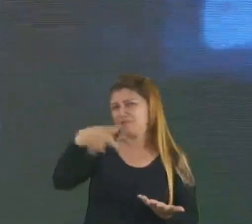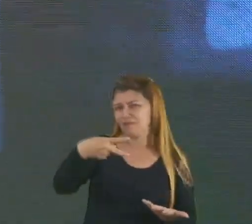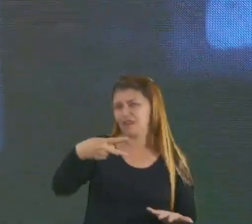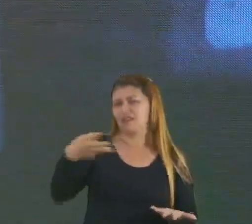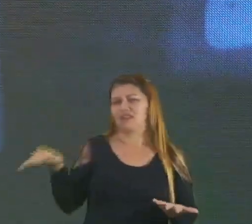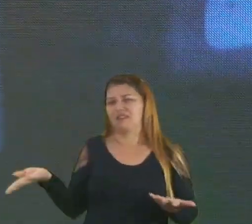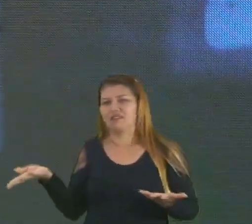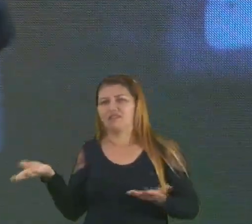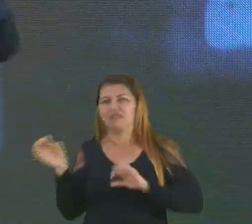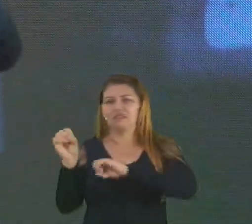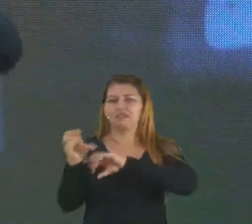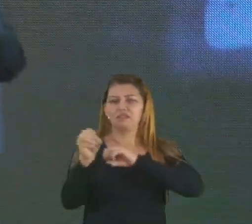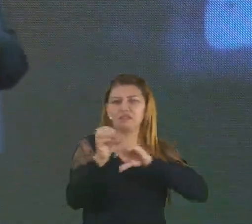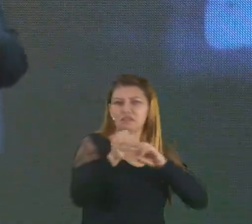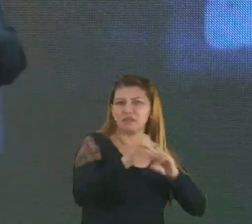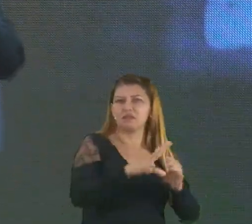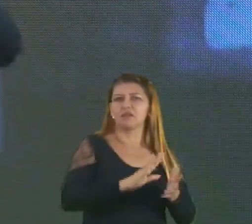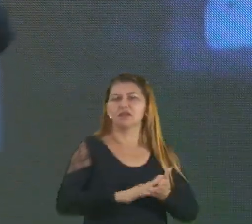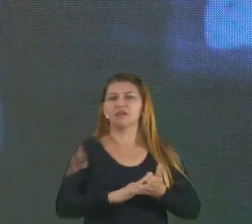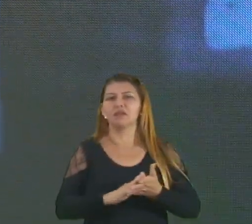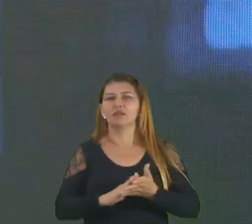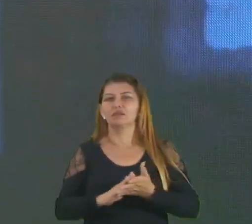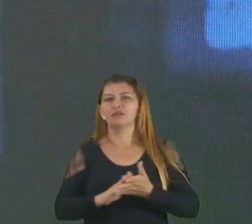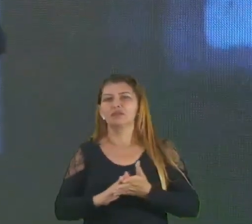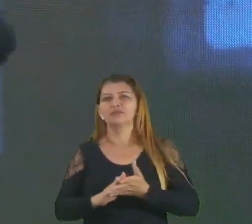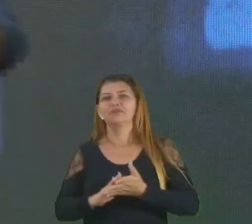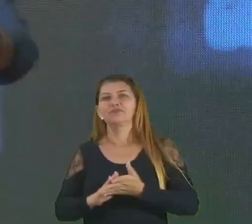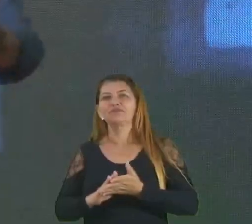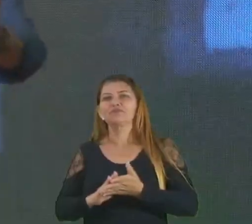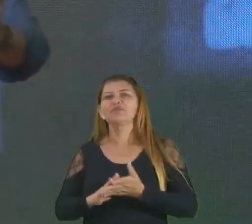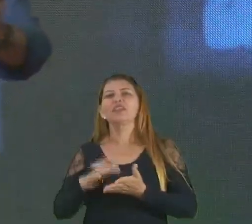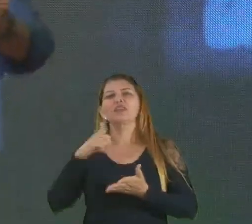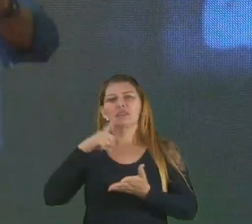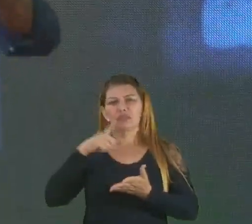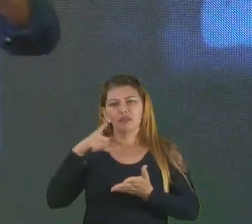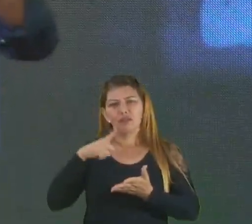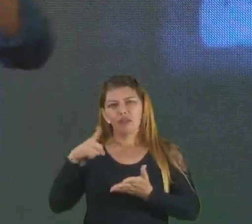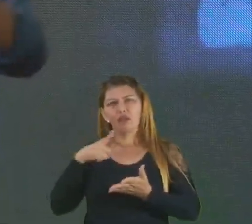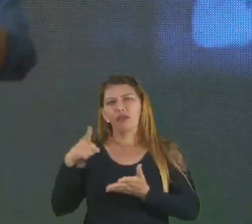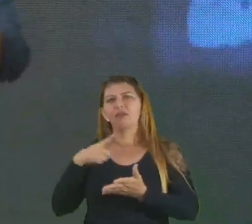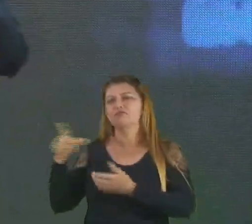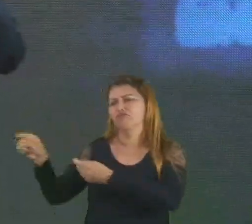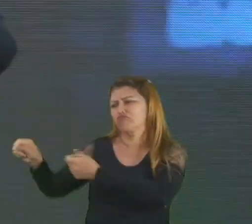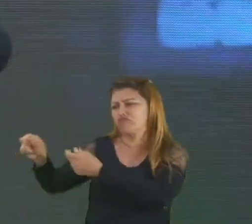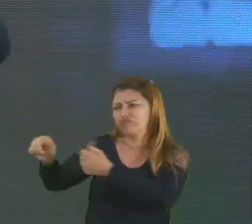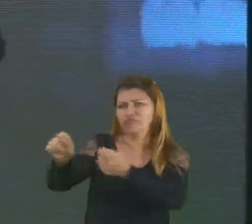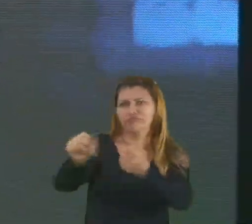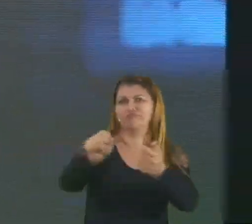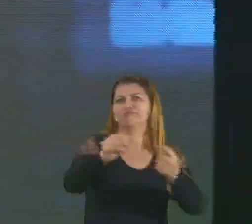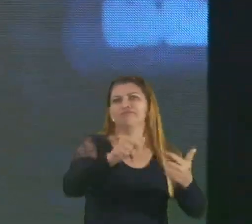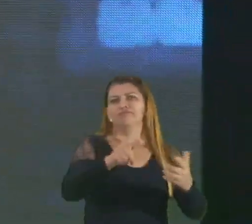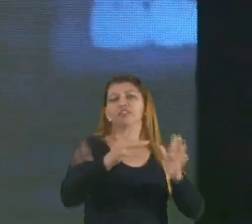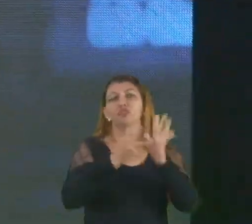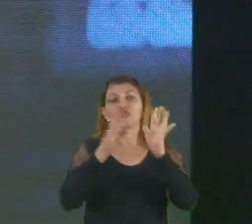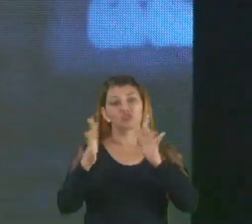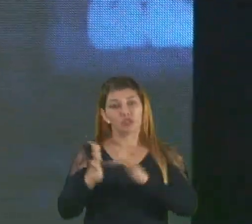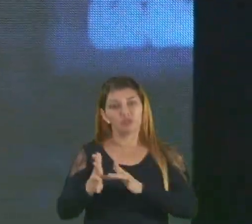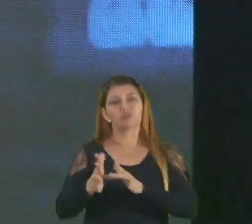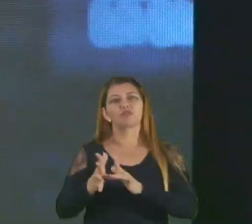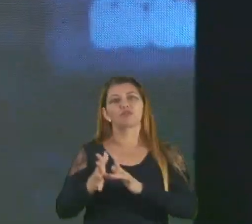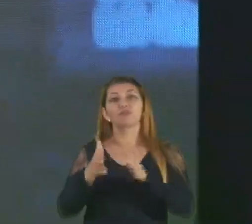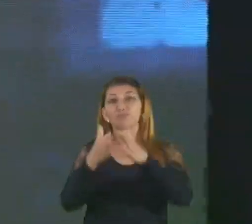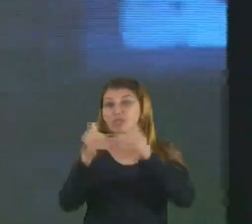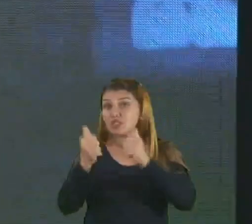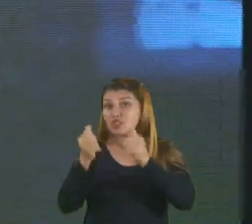apareceu. Cuidado com as doutrinas, cuidado com os ensinamentos, porque Jesus mesmo nos